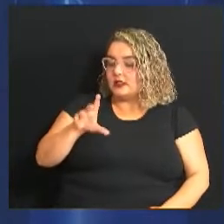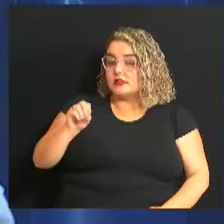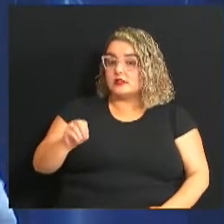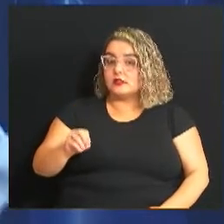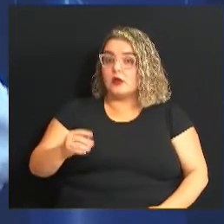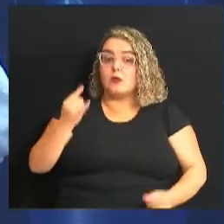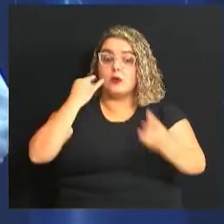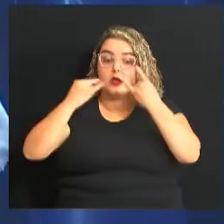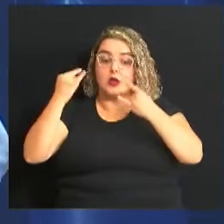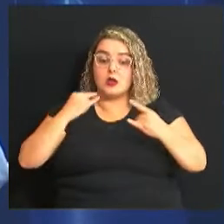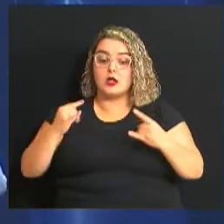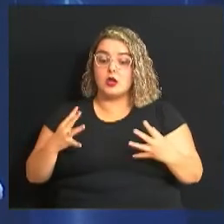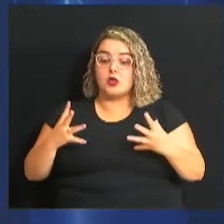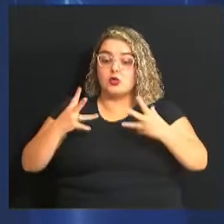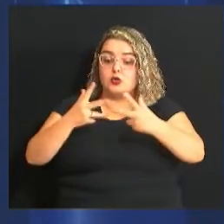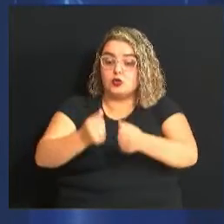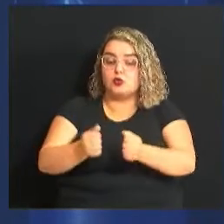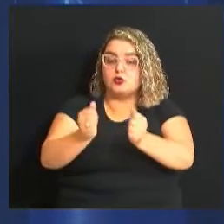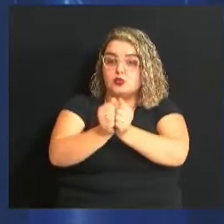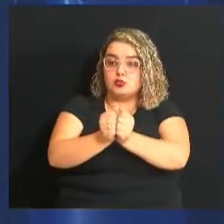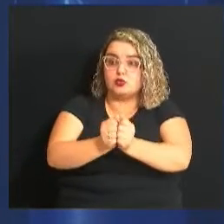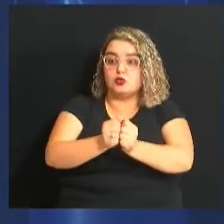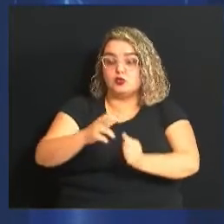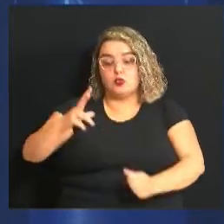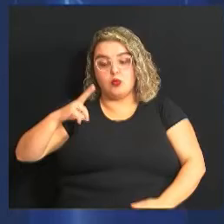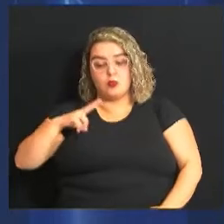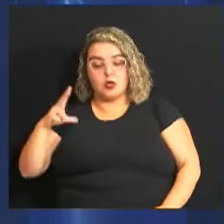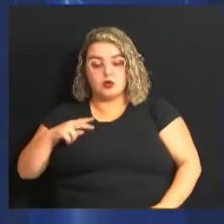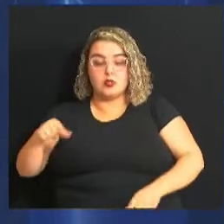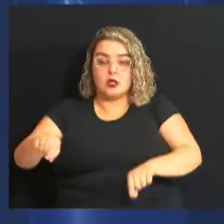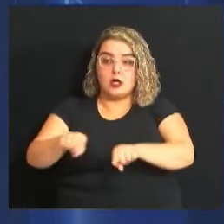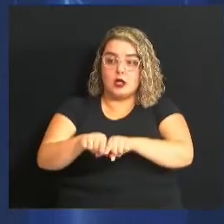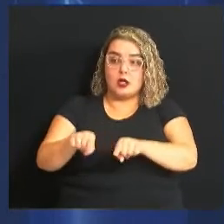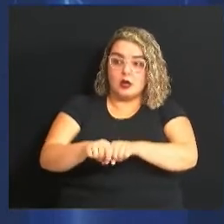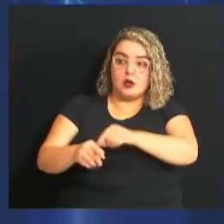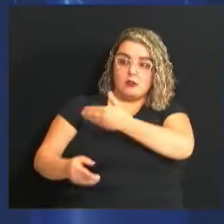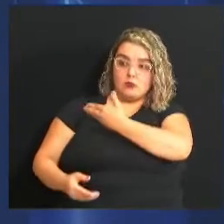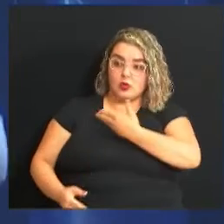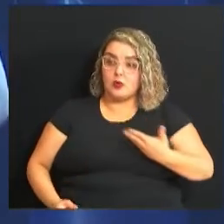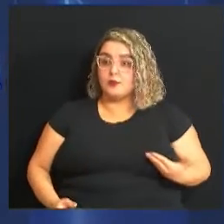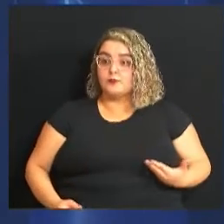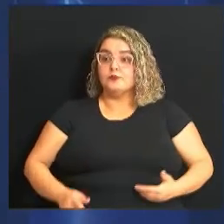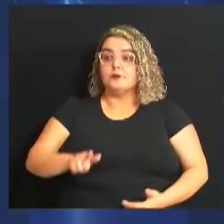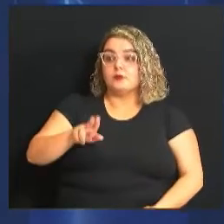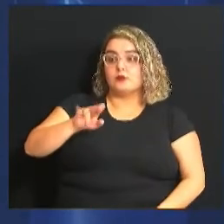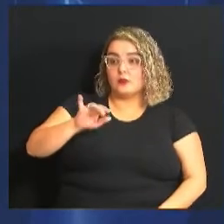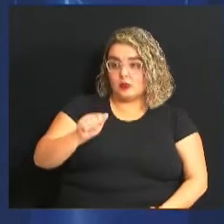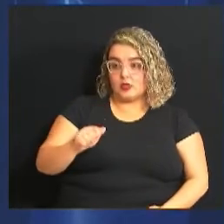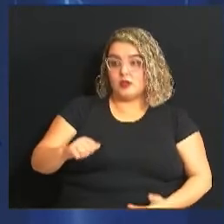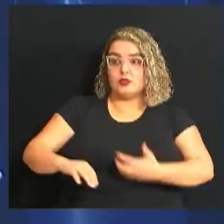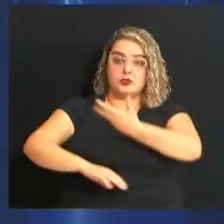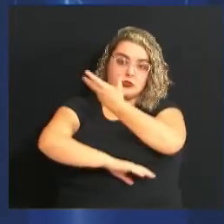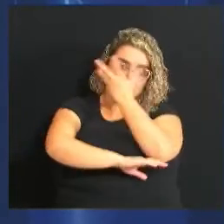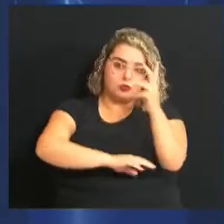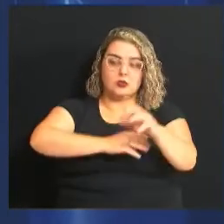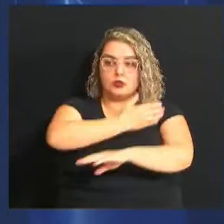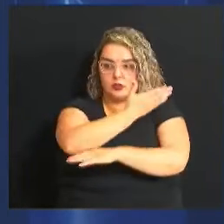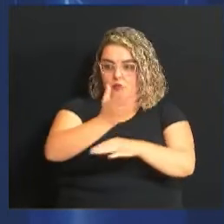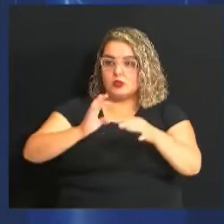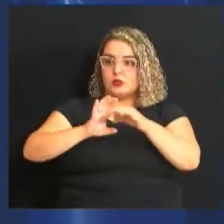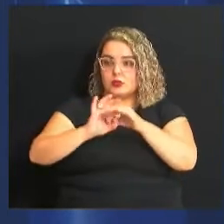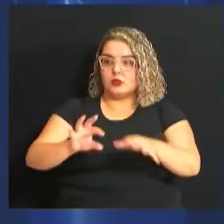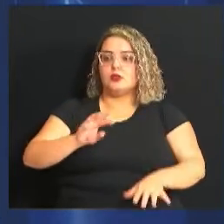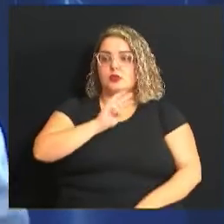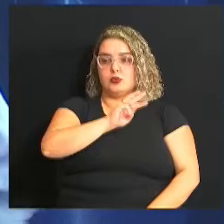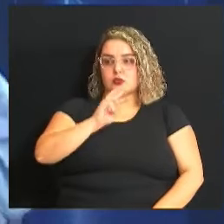públicos e privados e ainda oficializa o que a gente chama de Guia de Arborização Urbana, que inclusive está disponível no site